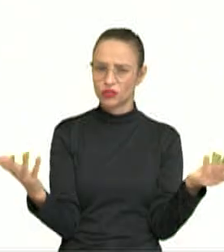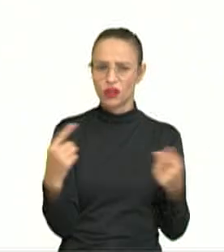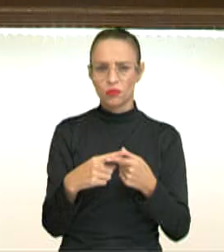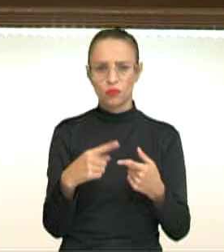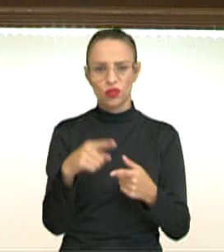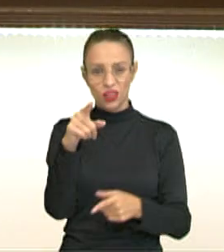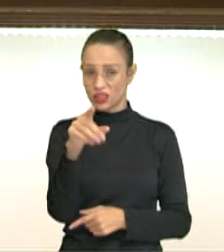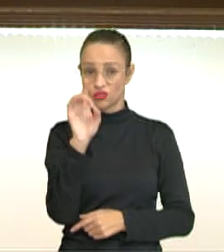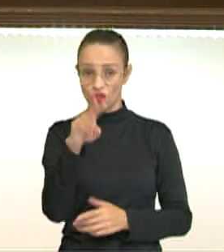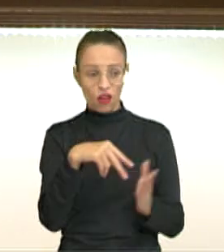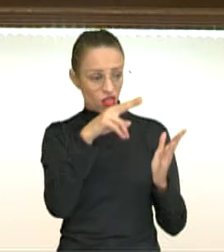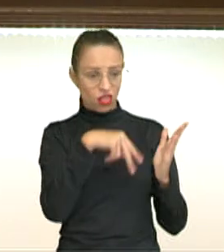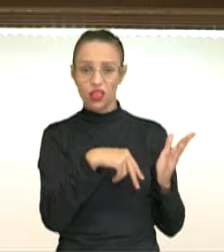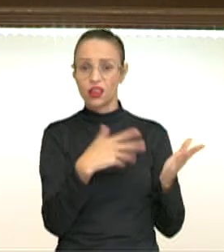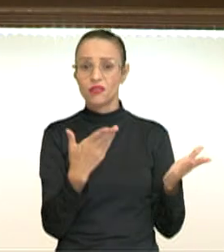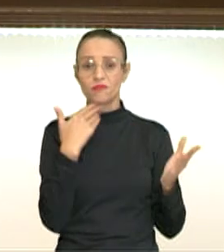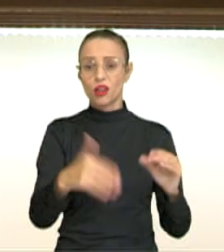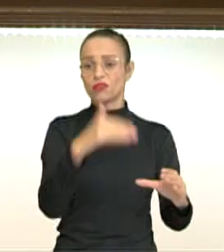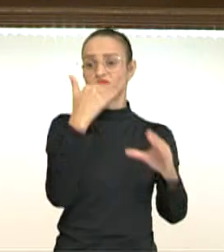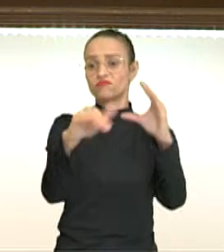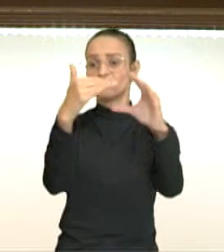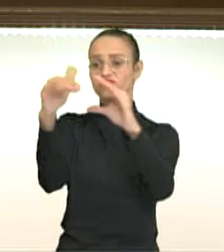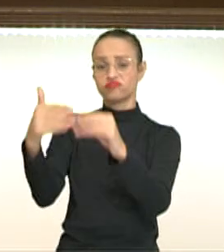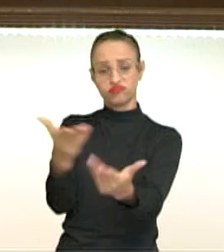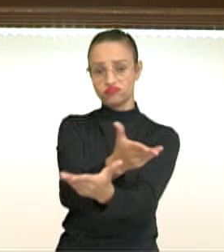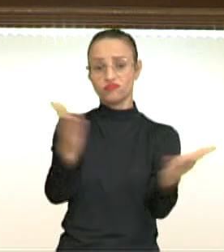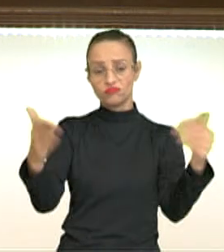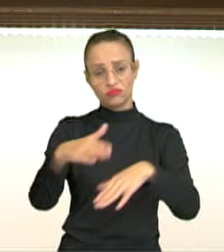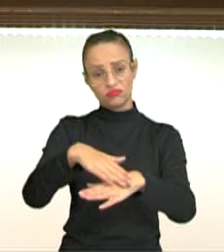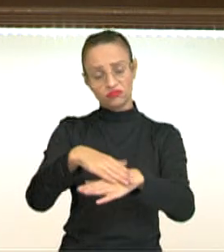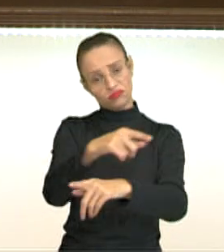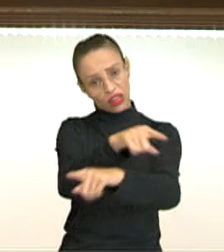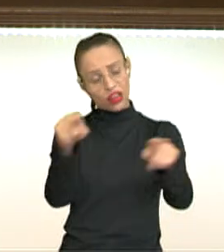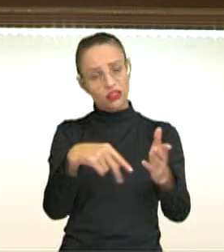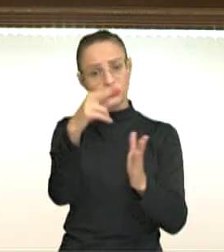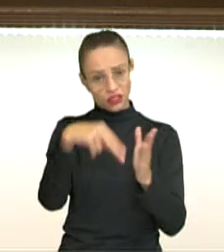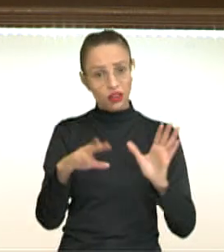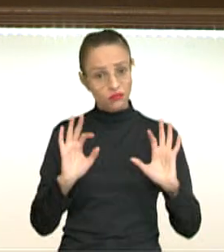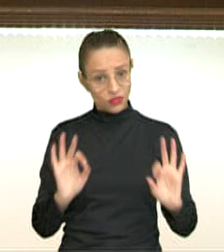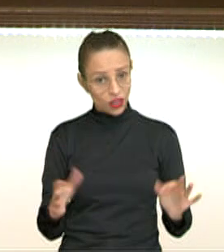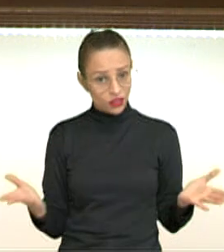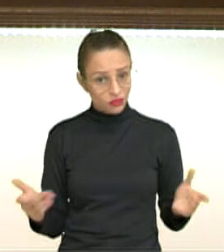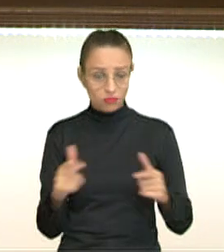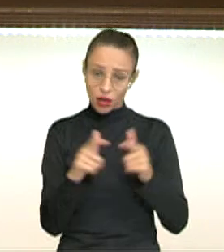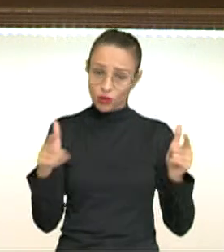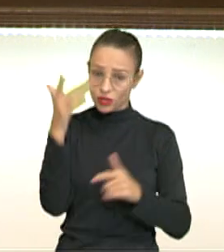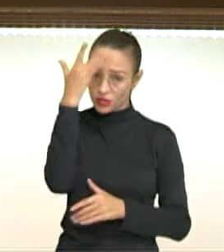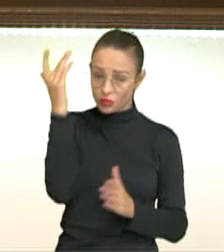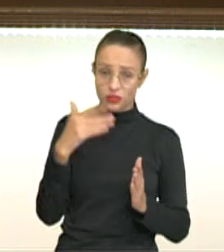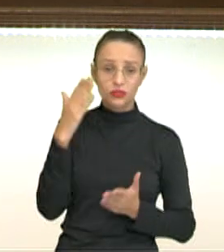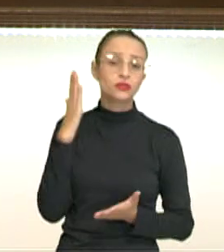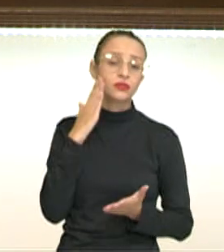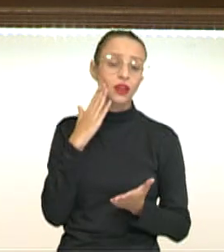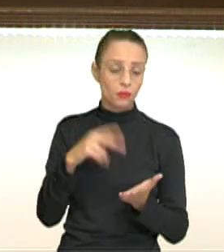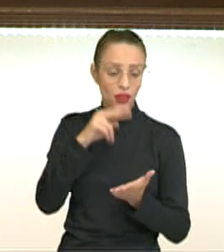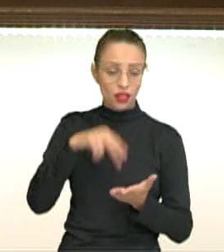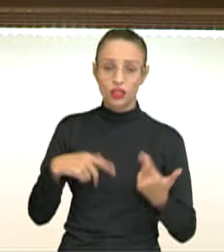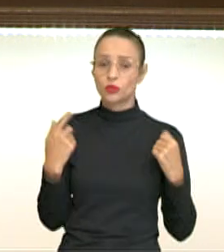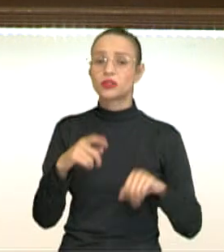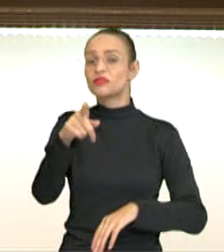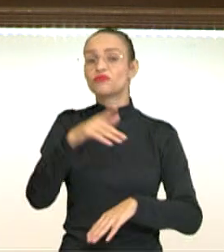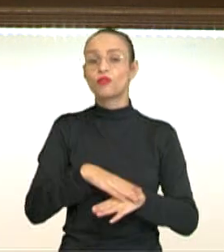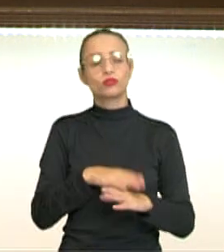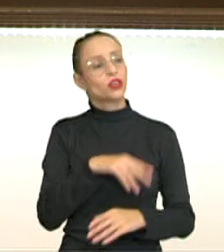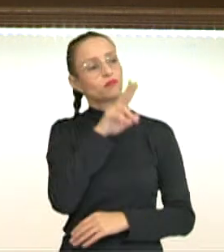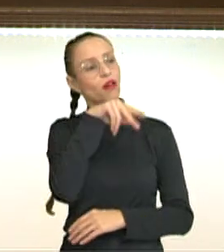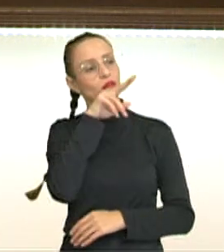vai lá só ler, era mais fácil só passar o slide e deixar as pessoas lerem. Né? A maioria das pessoas sabem ler, não precisaria você estar lá lendo.